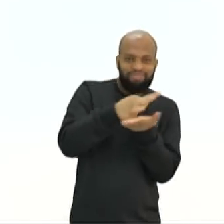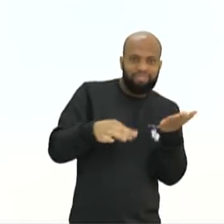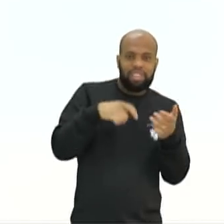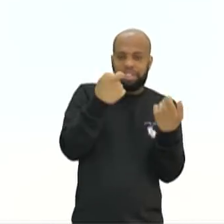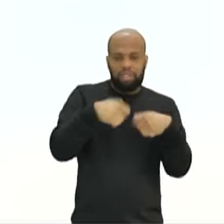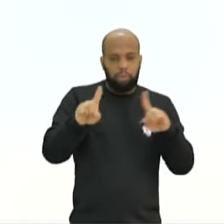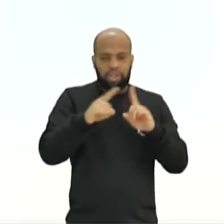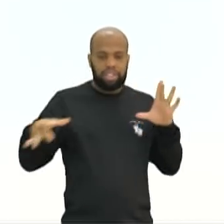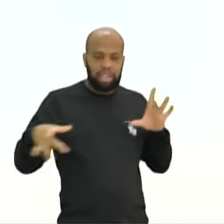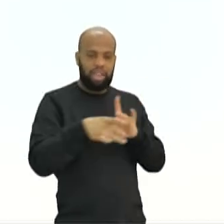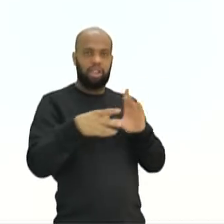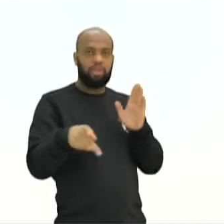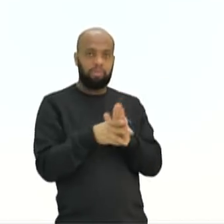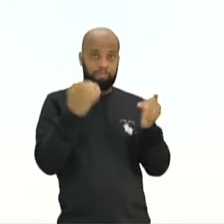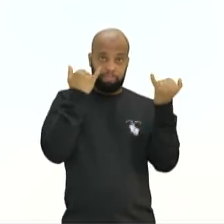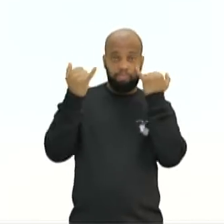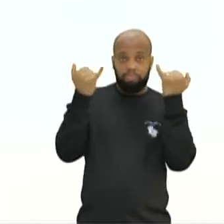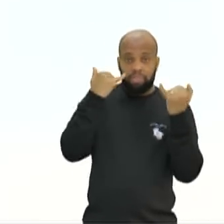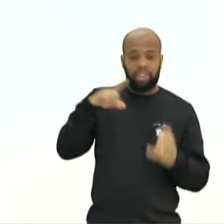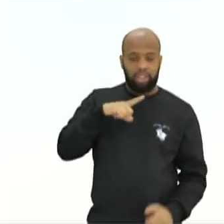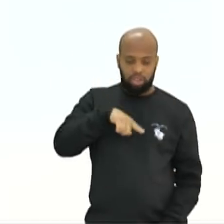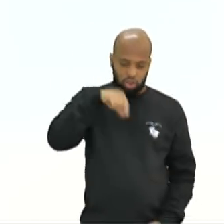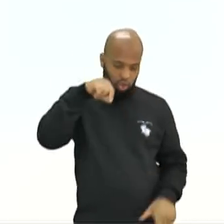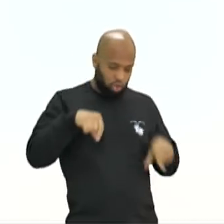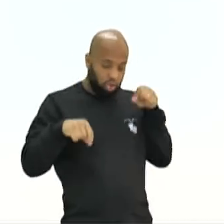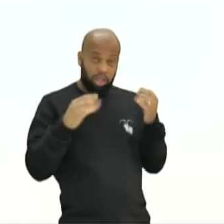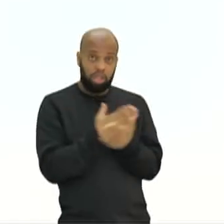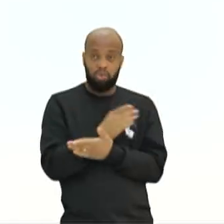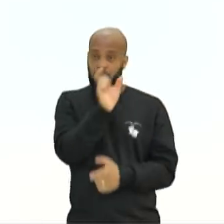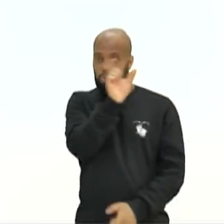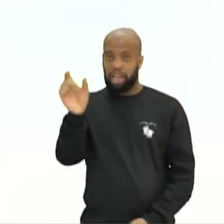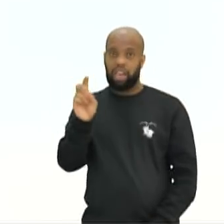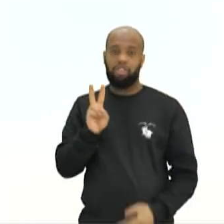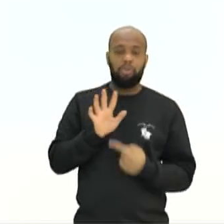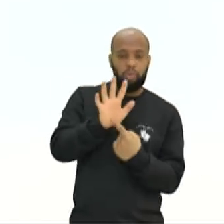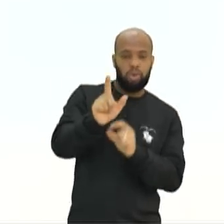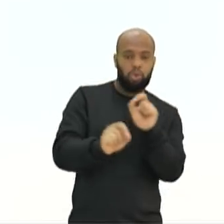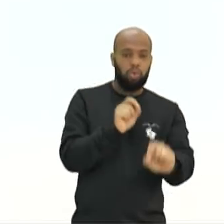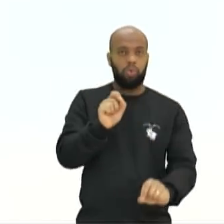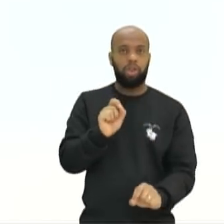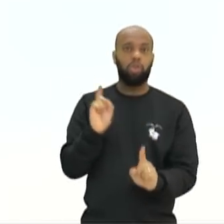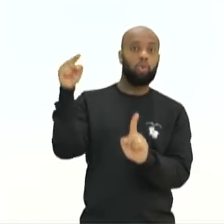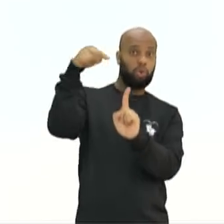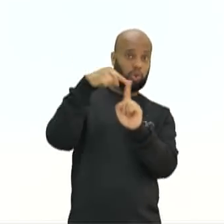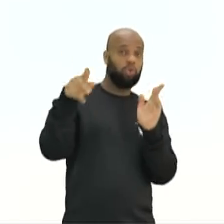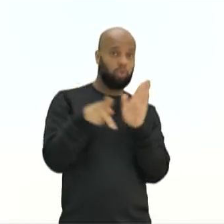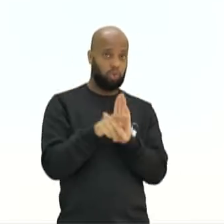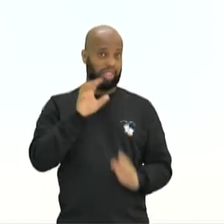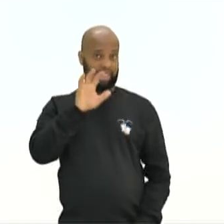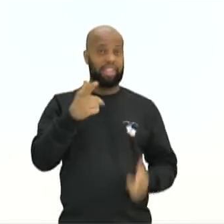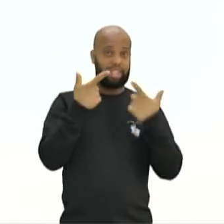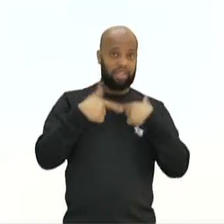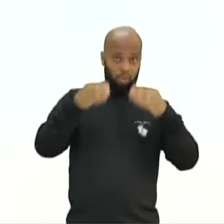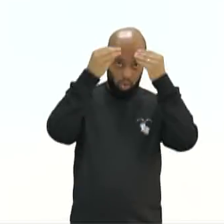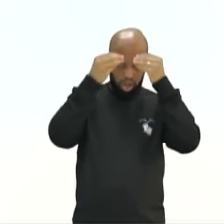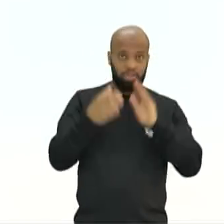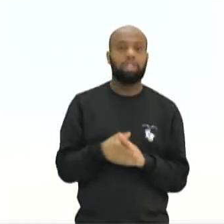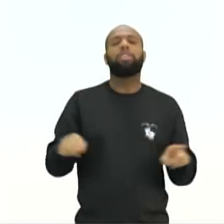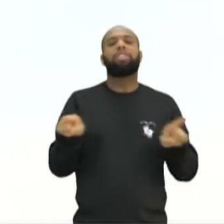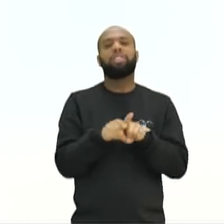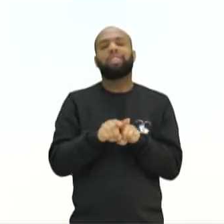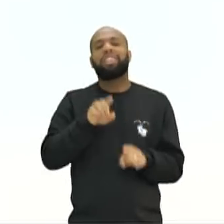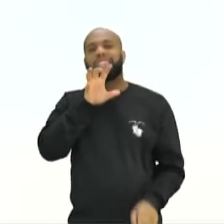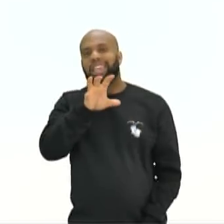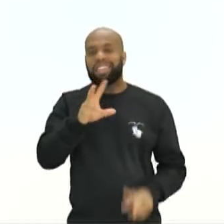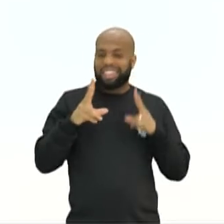a uma notícia. A escolha de alguns termos e expressões revelam muito sobre as funções da linguagem. E assim